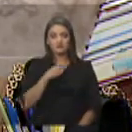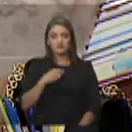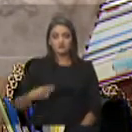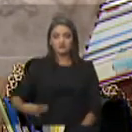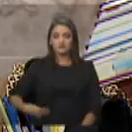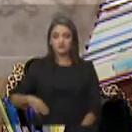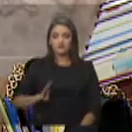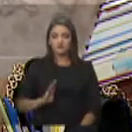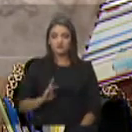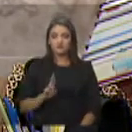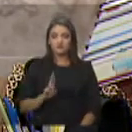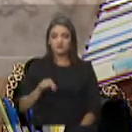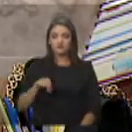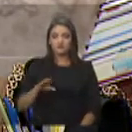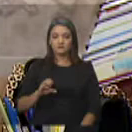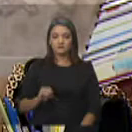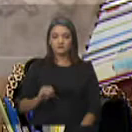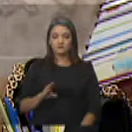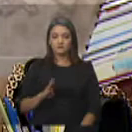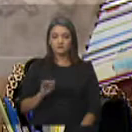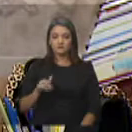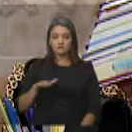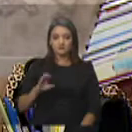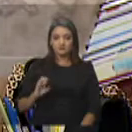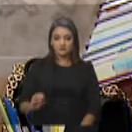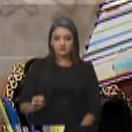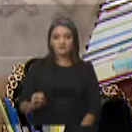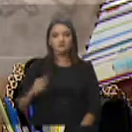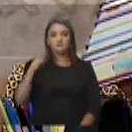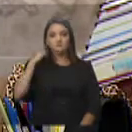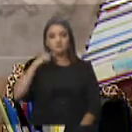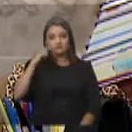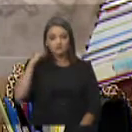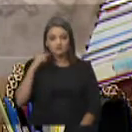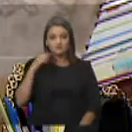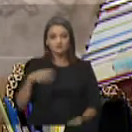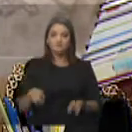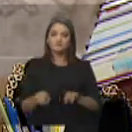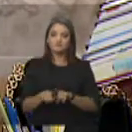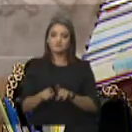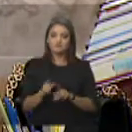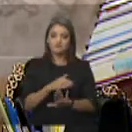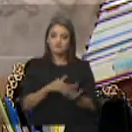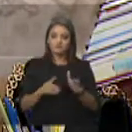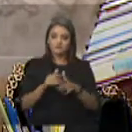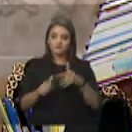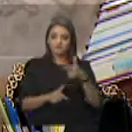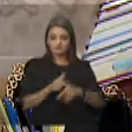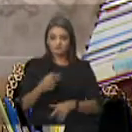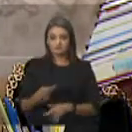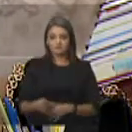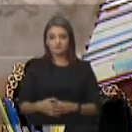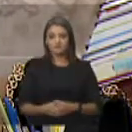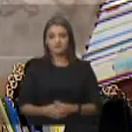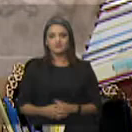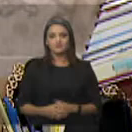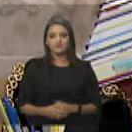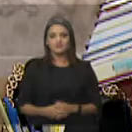excelentíssimos demais advogados, servidoras e servidores. em relação à